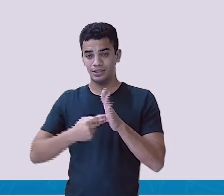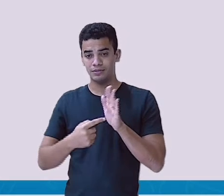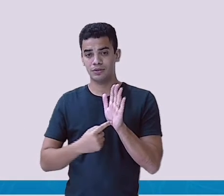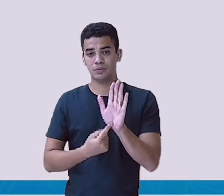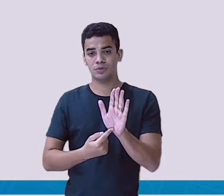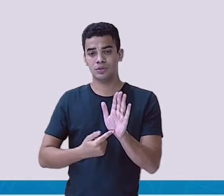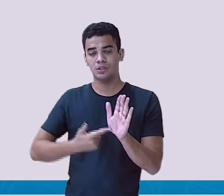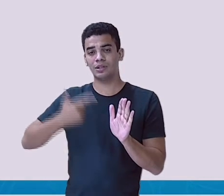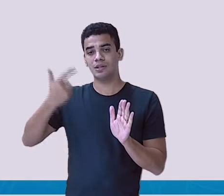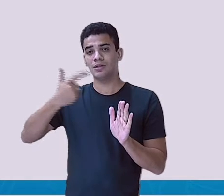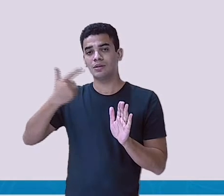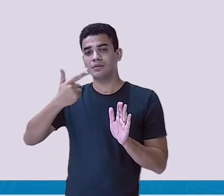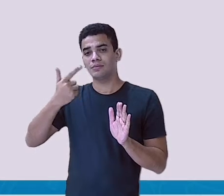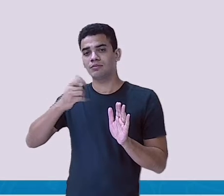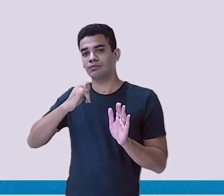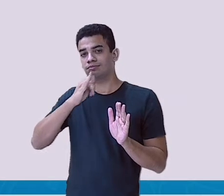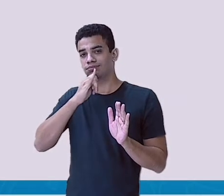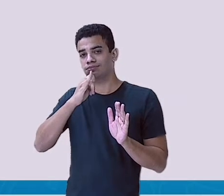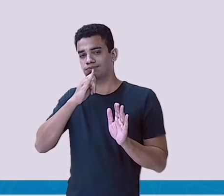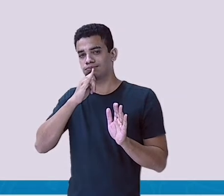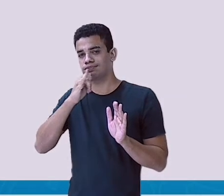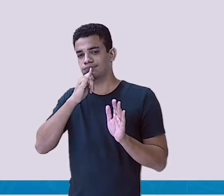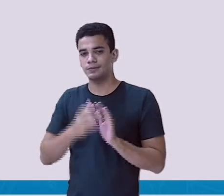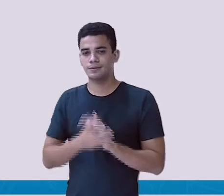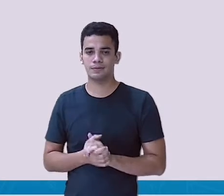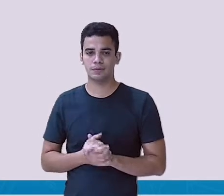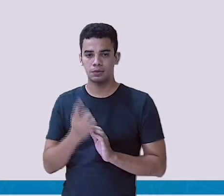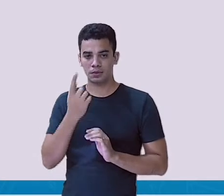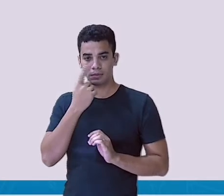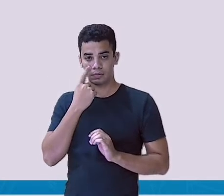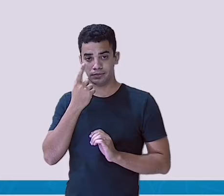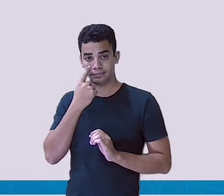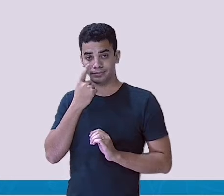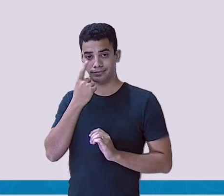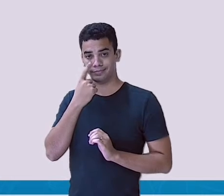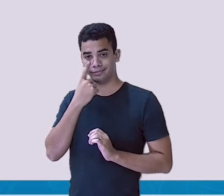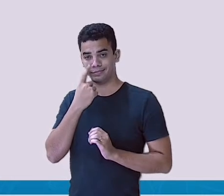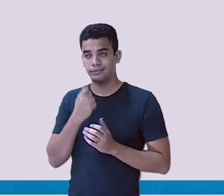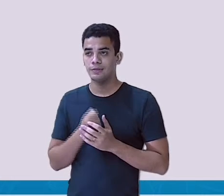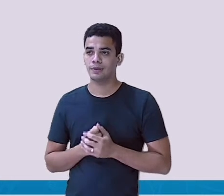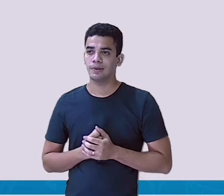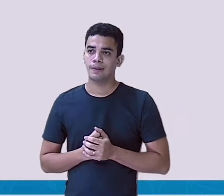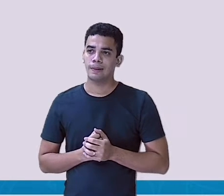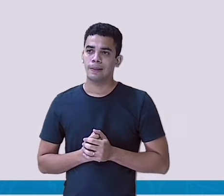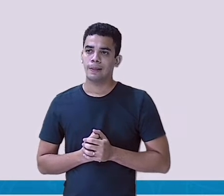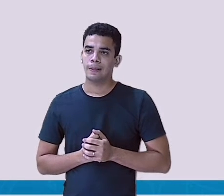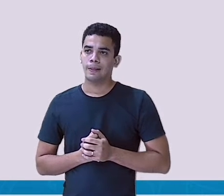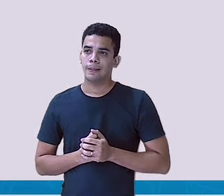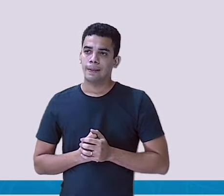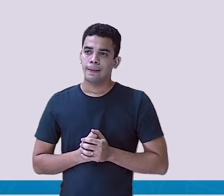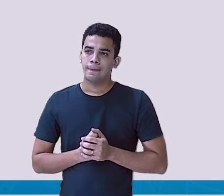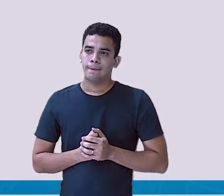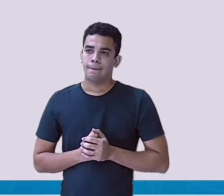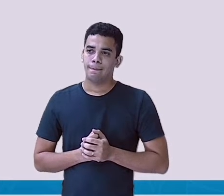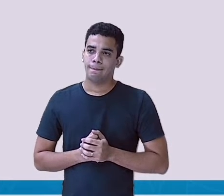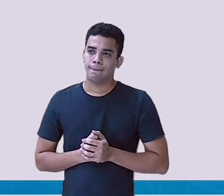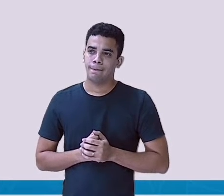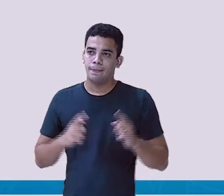Então, o triângulo A é congruente ao triângulo F. Deixa eu representar aqui. Triângulo